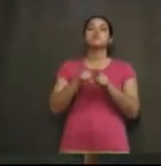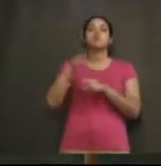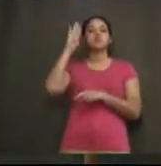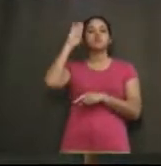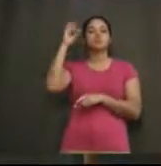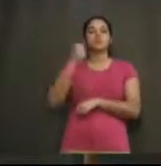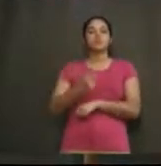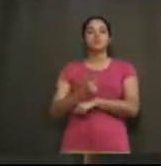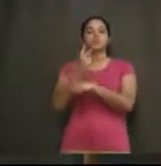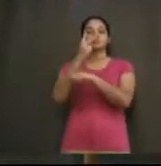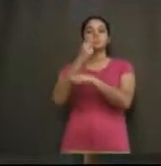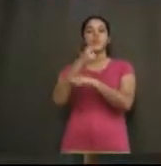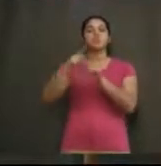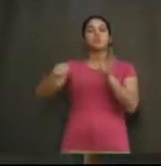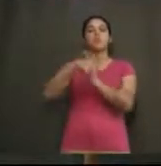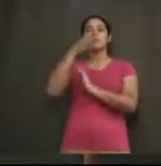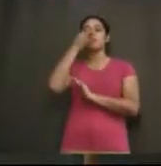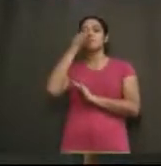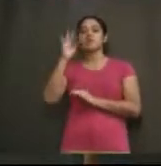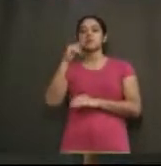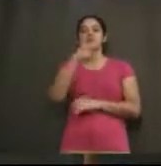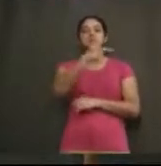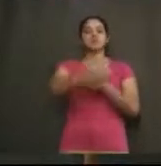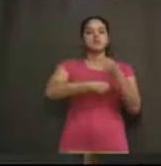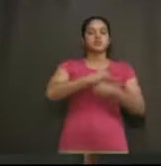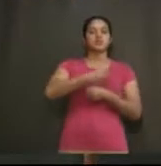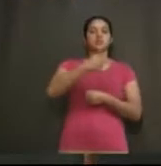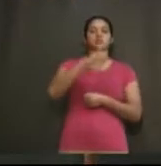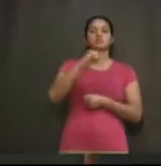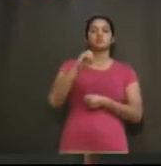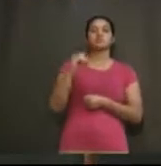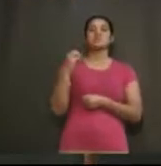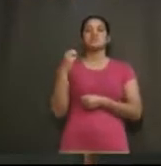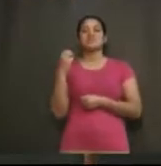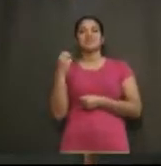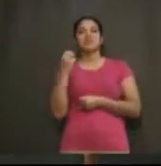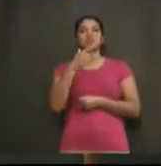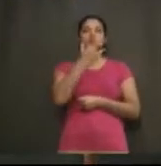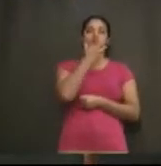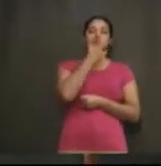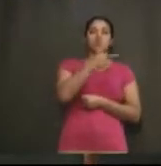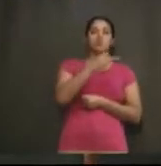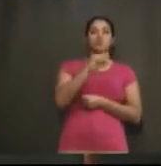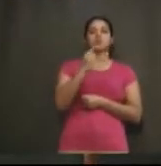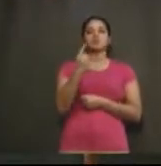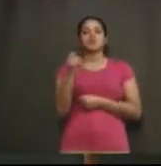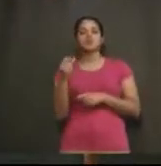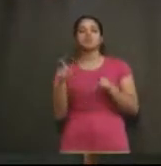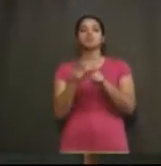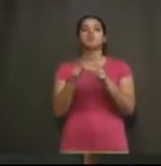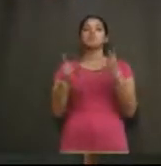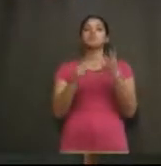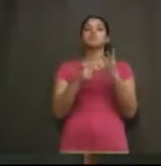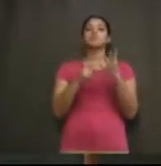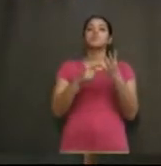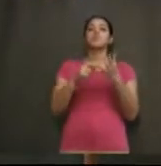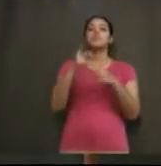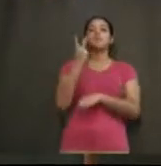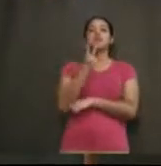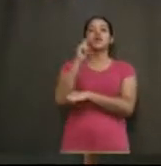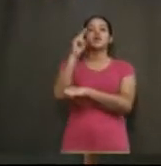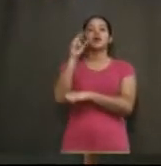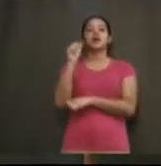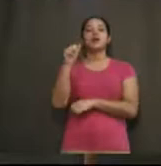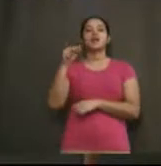de l'Institut de la France, em 2016, o Prêmio Anísio Teixeira de Educação Básica, também em